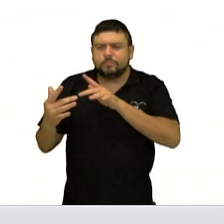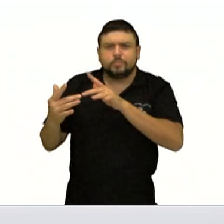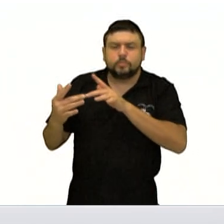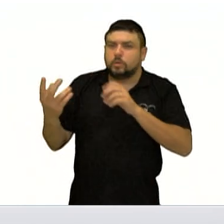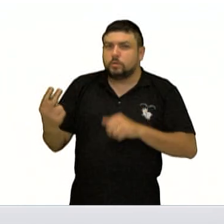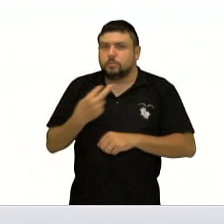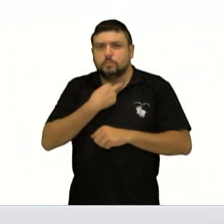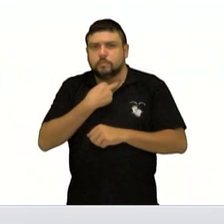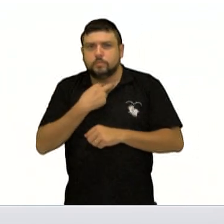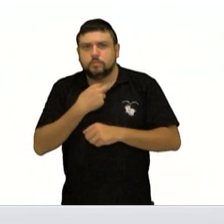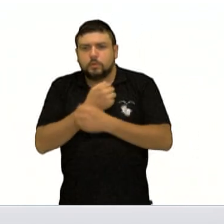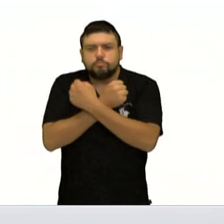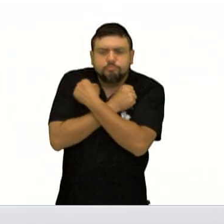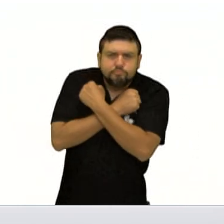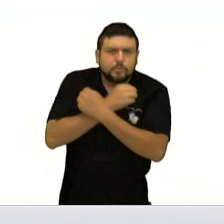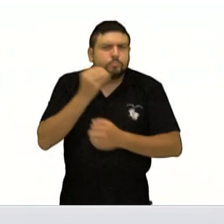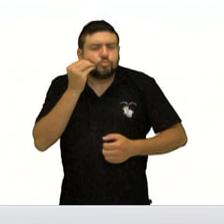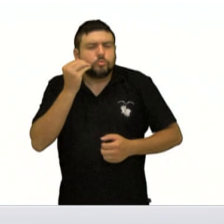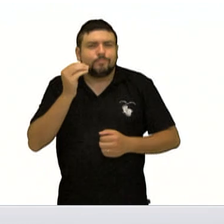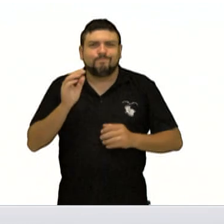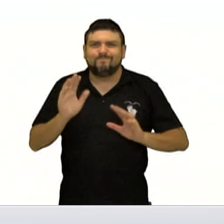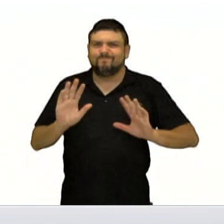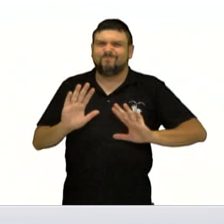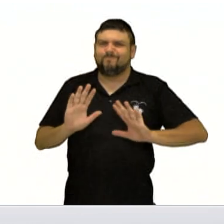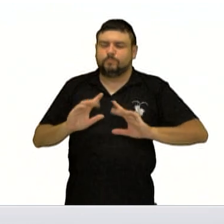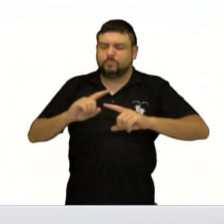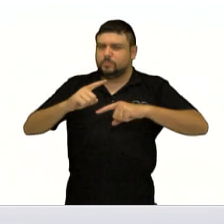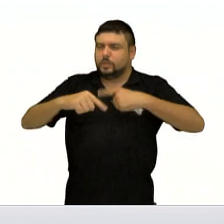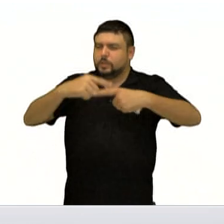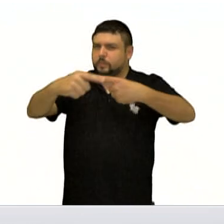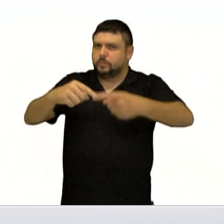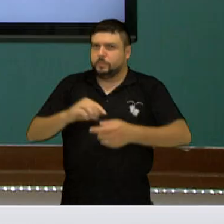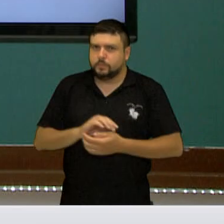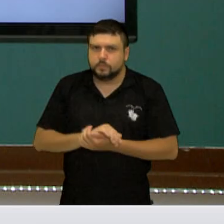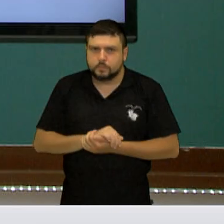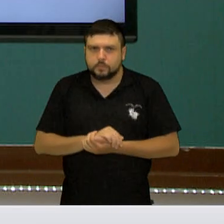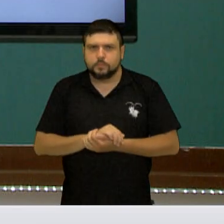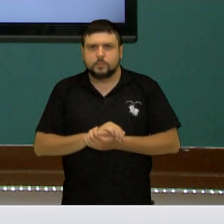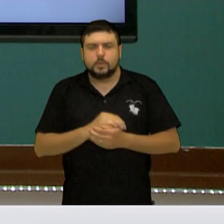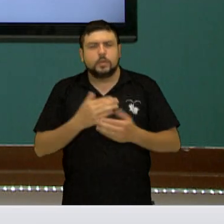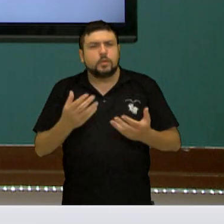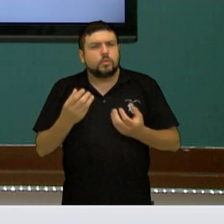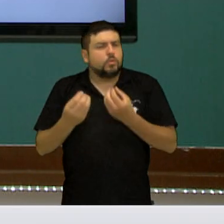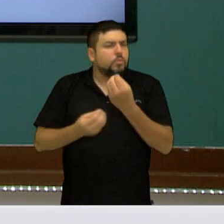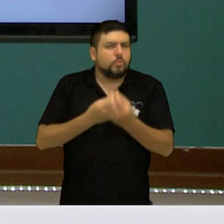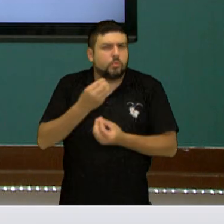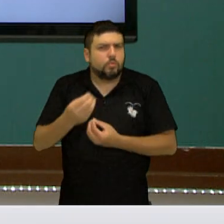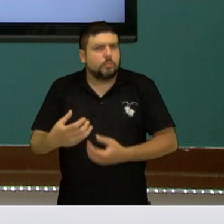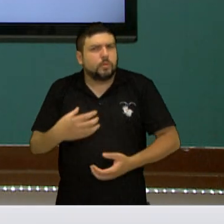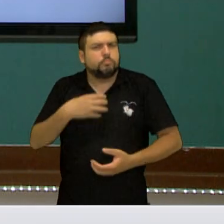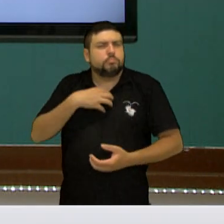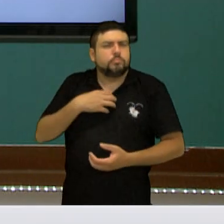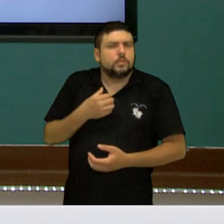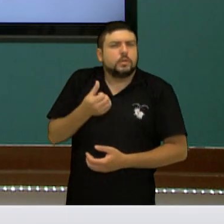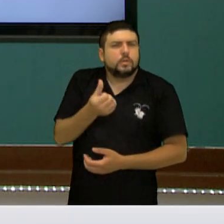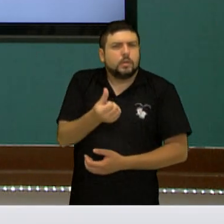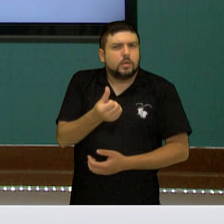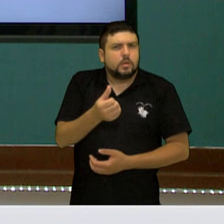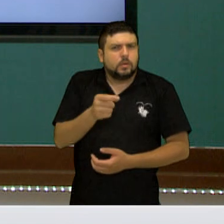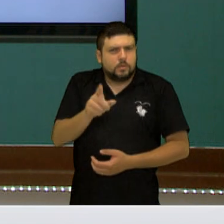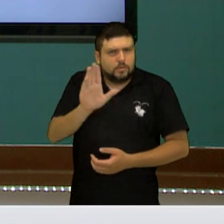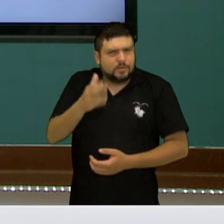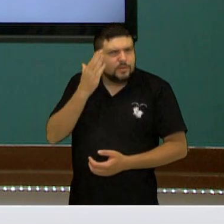beijo, abraço, melhor deixar para mais tarde, né? Vamos ver então as 6 formas de se cumprimentar? Você já sabe alguma